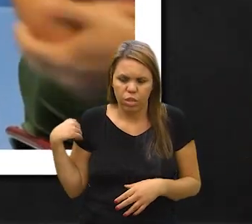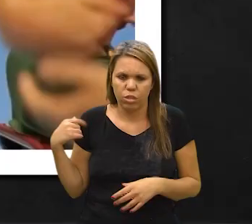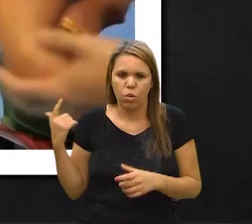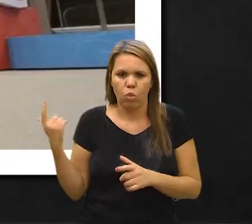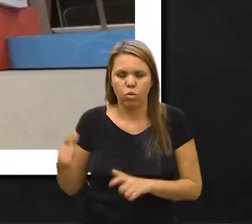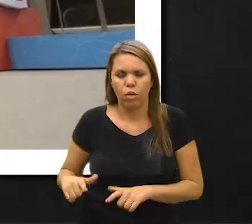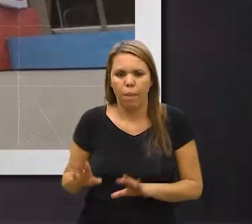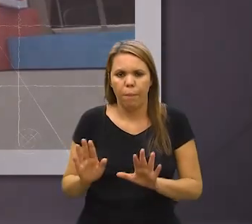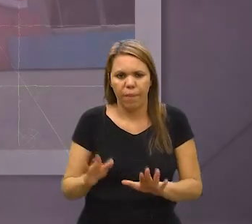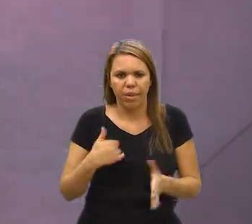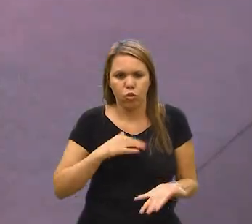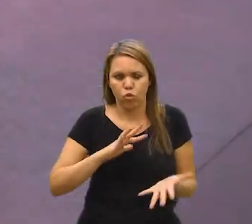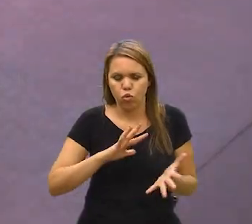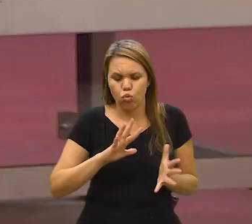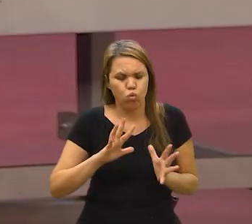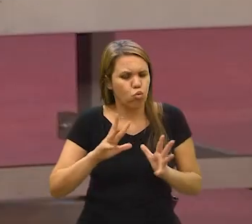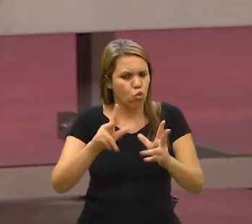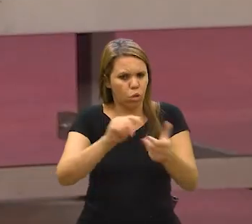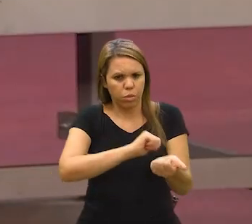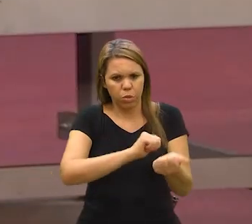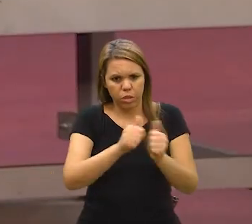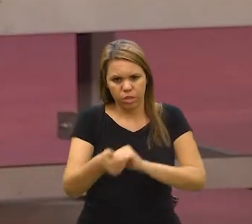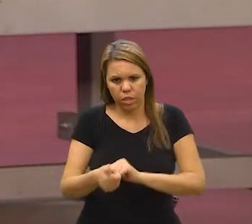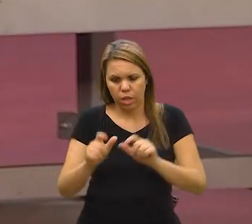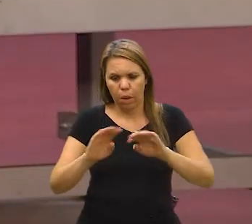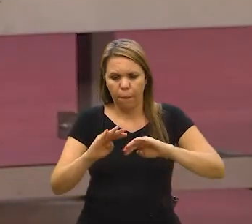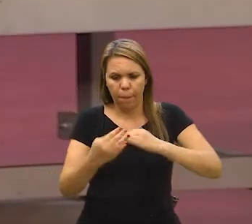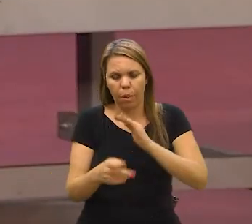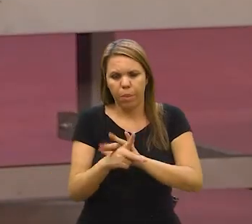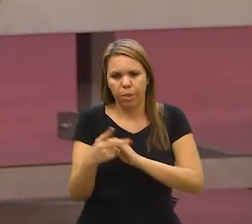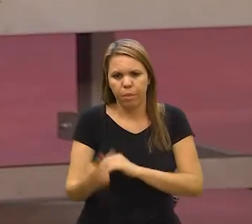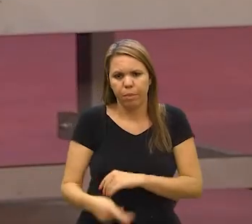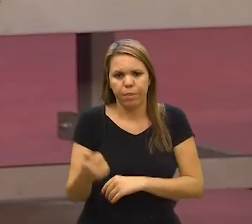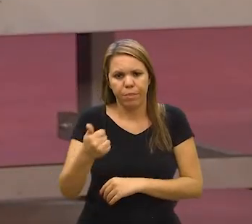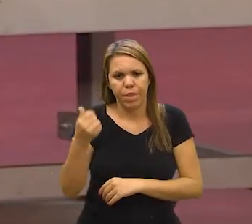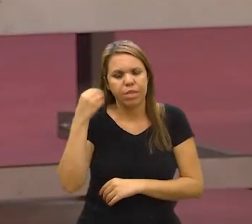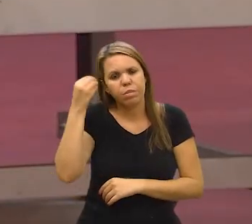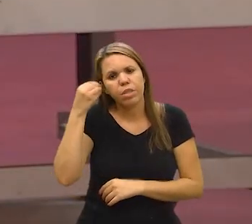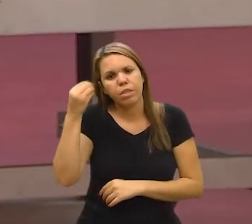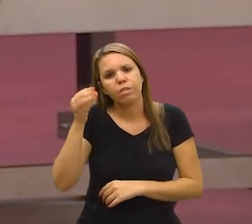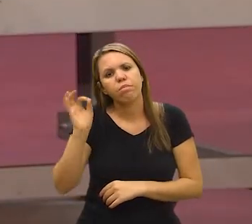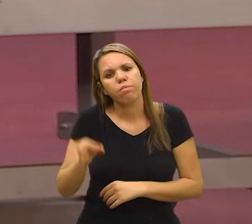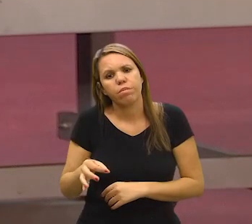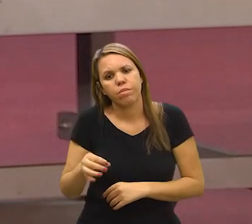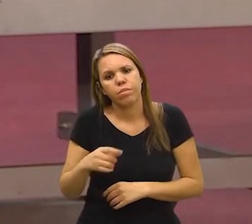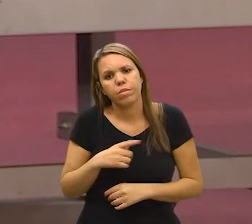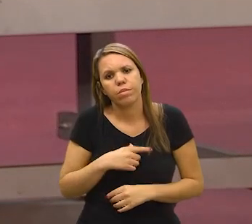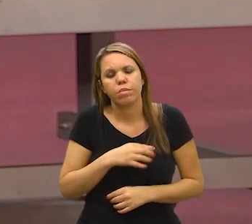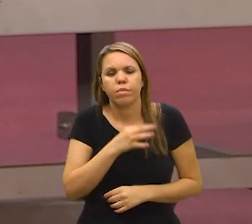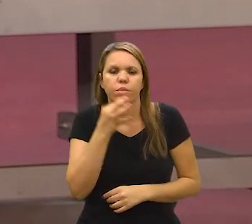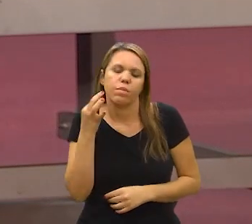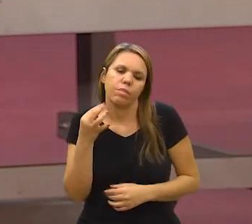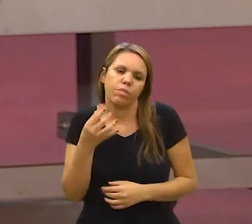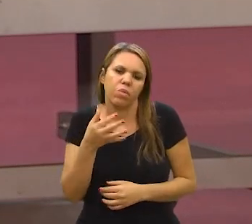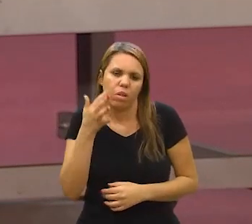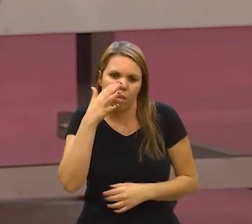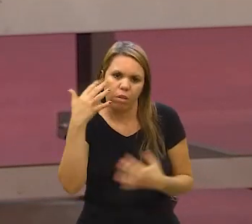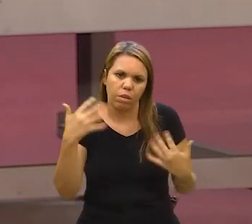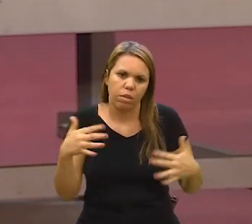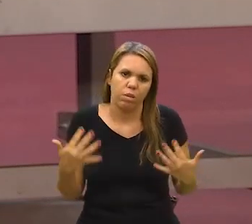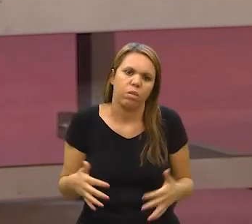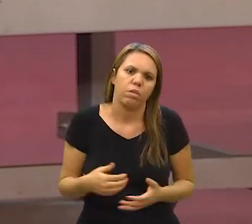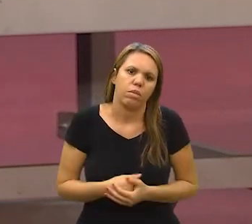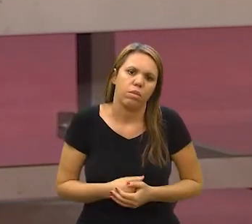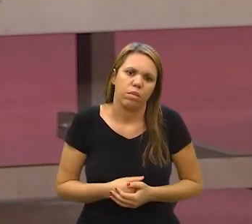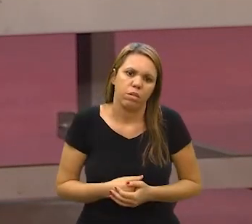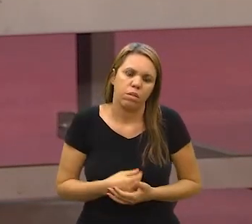mas os jogos, que envolvem toda a modalidade, que você fica numa vila, tudo foi a minha primeira experiência. E com certeza é